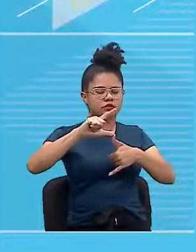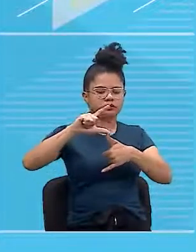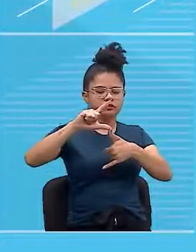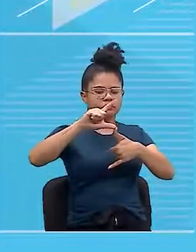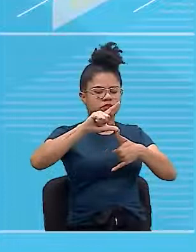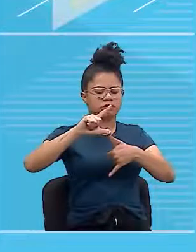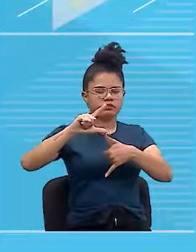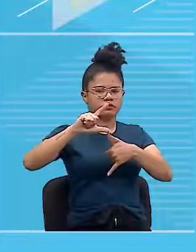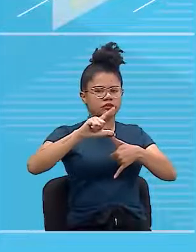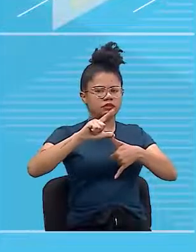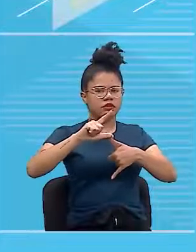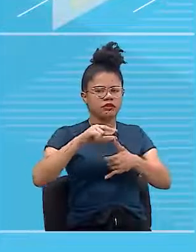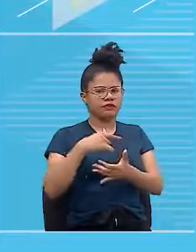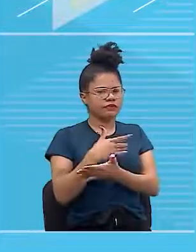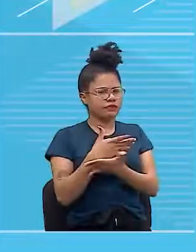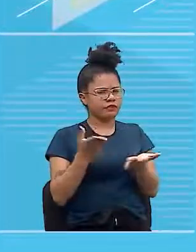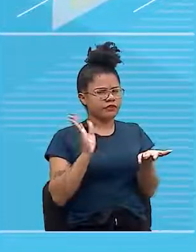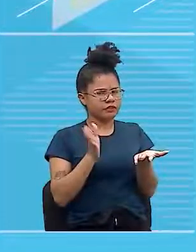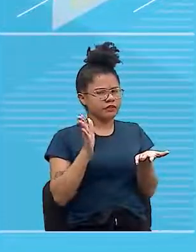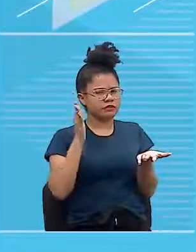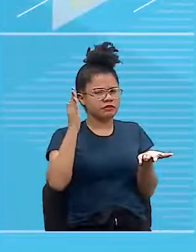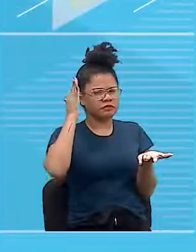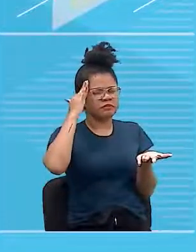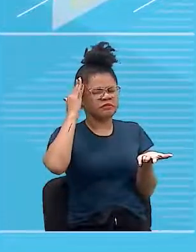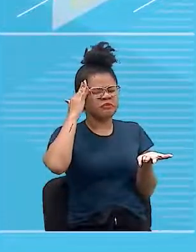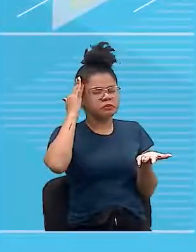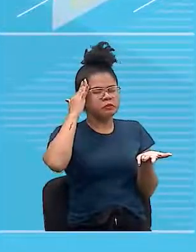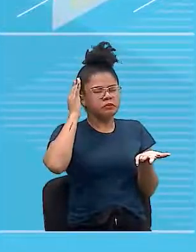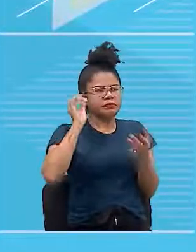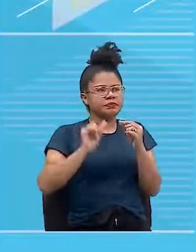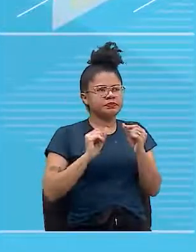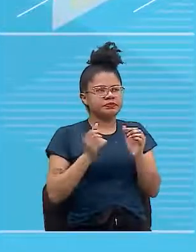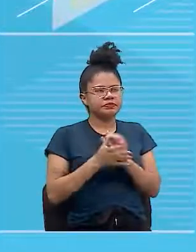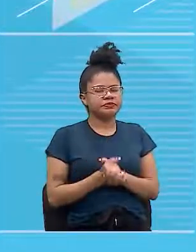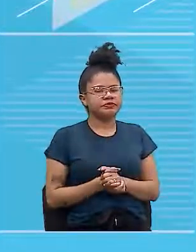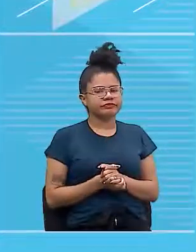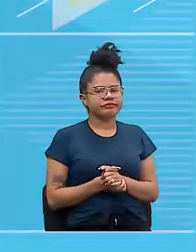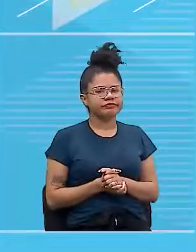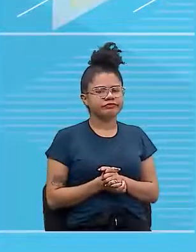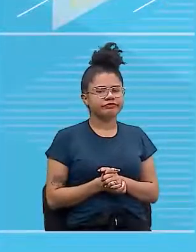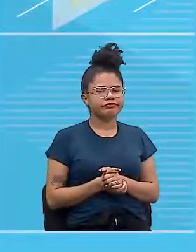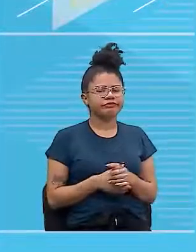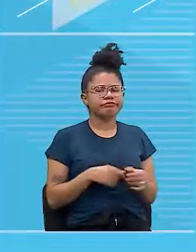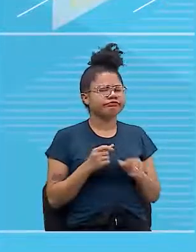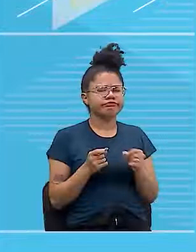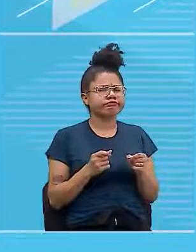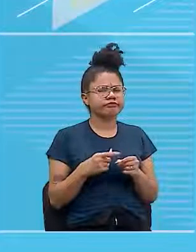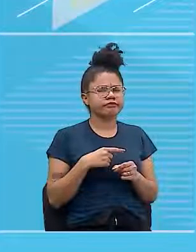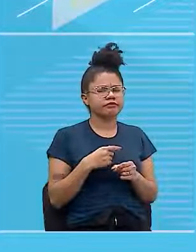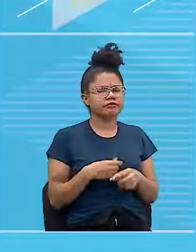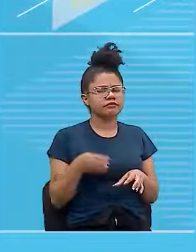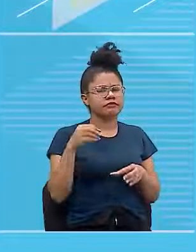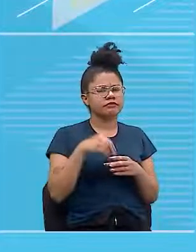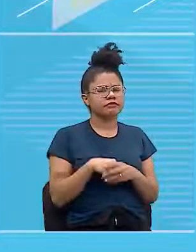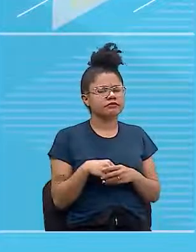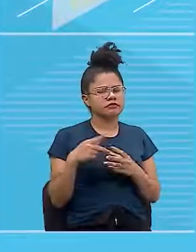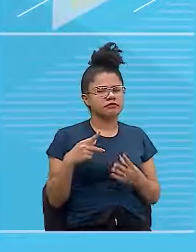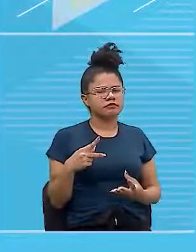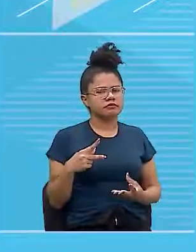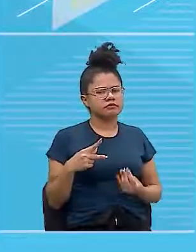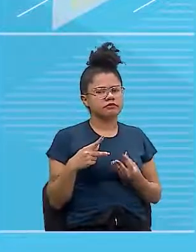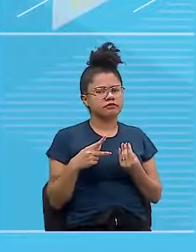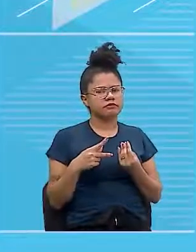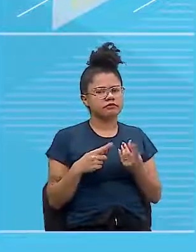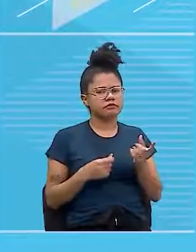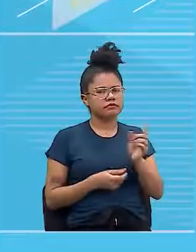se você já pararam para pensar Qual é o caráter de uma proteína não é se ela se